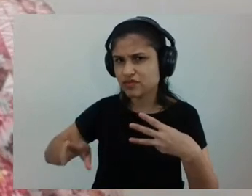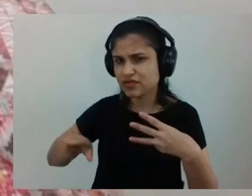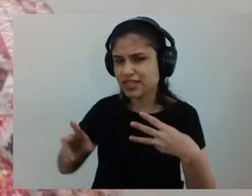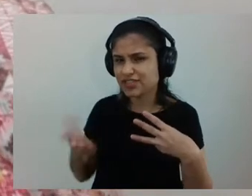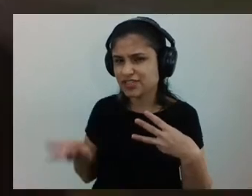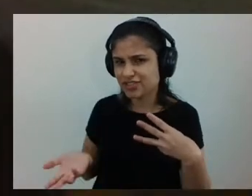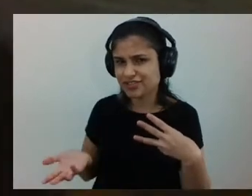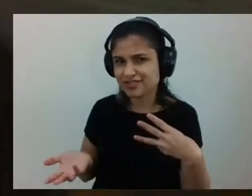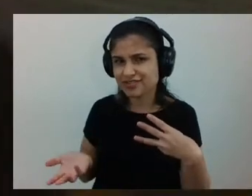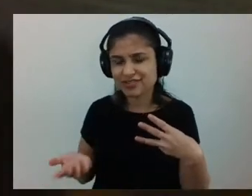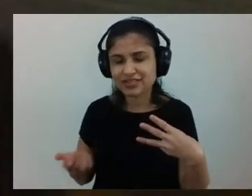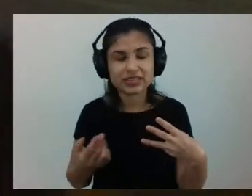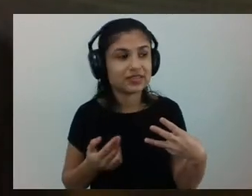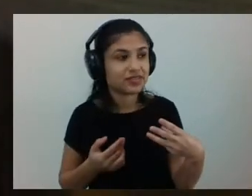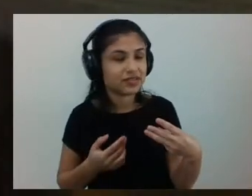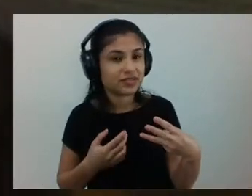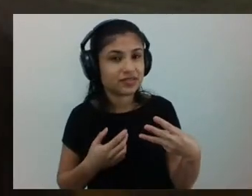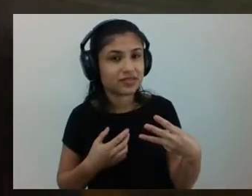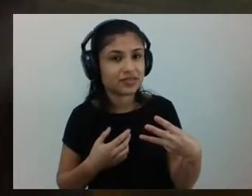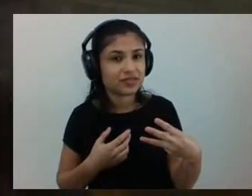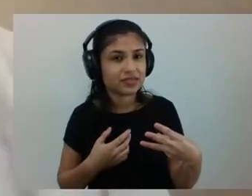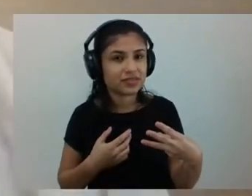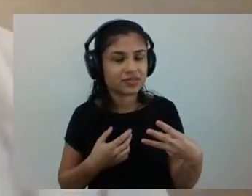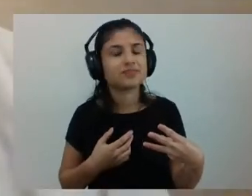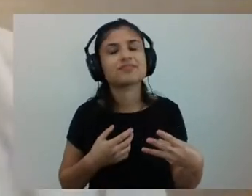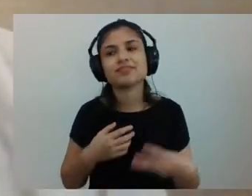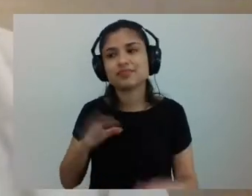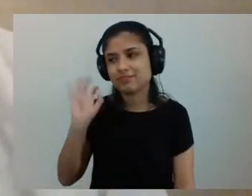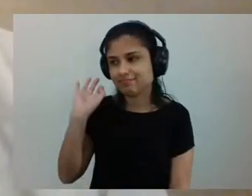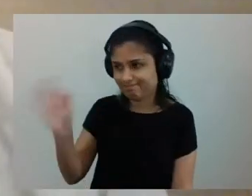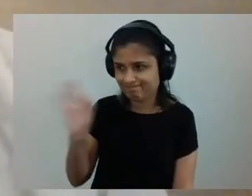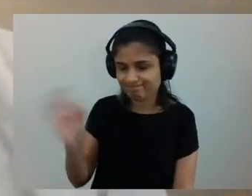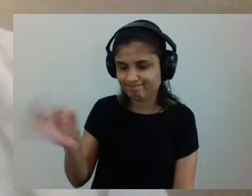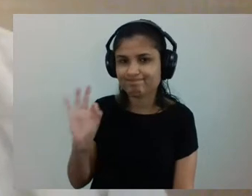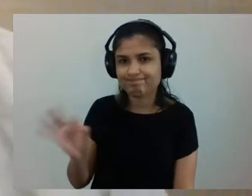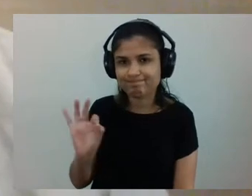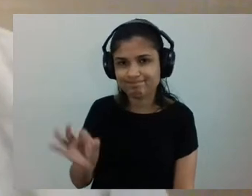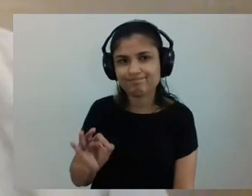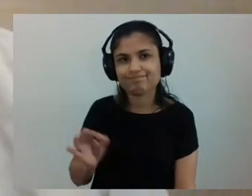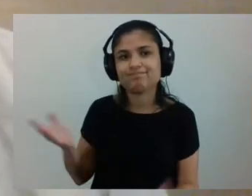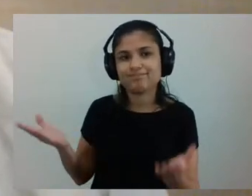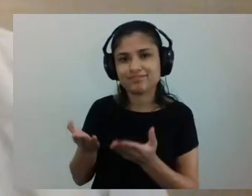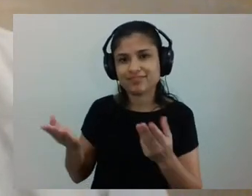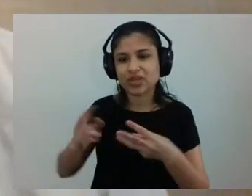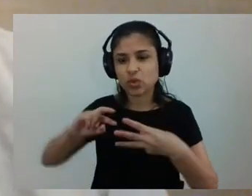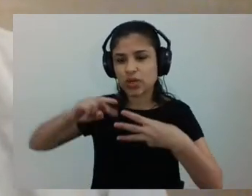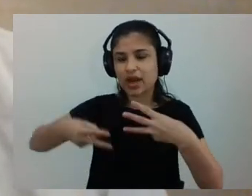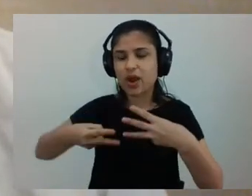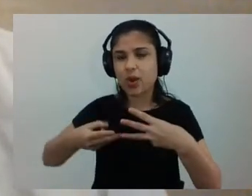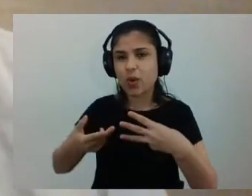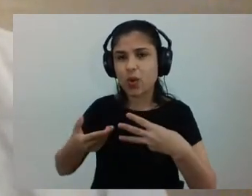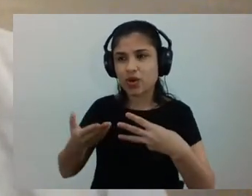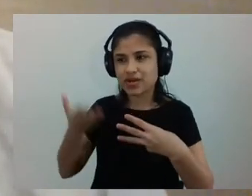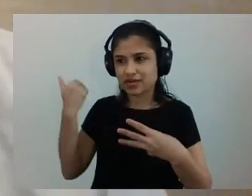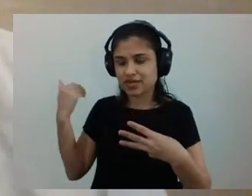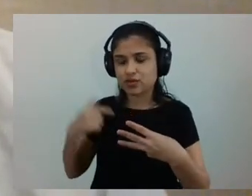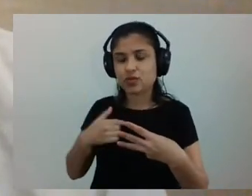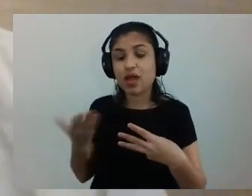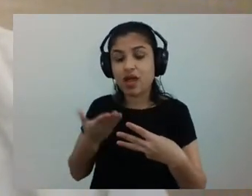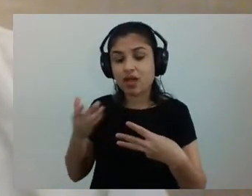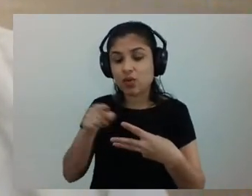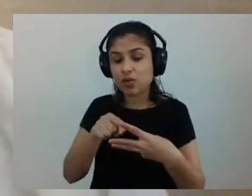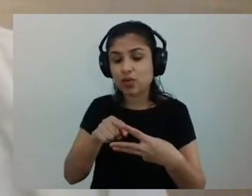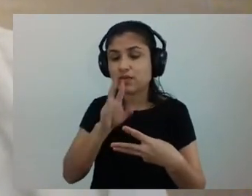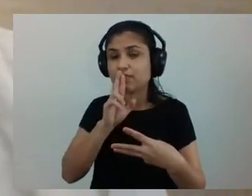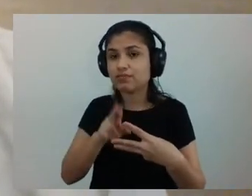A última... Justiara, com razão, porque essa seria a repetição da ordem anterior. Agora, quem responde primeiro